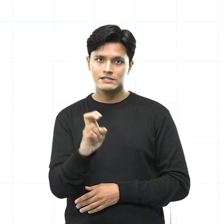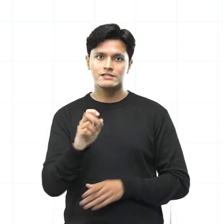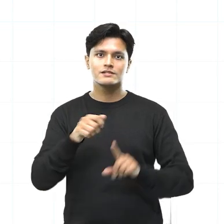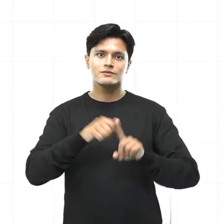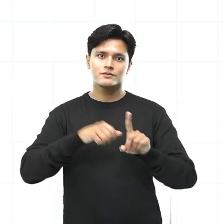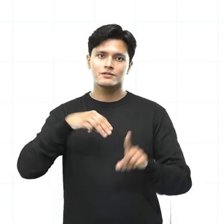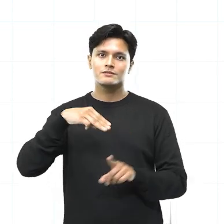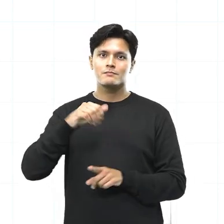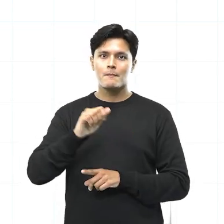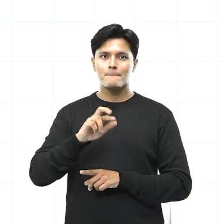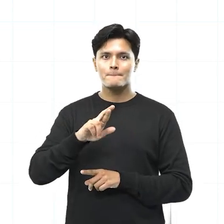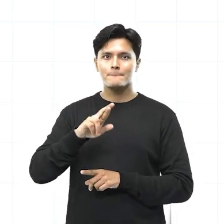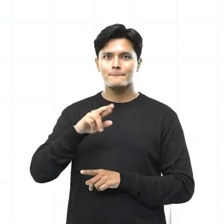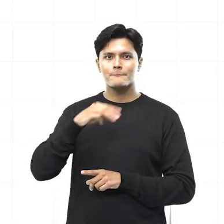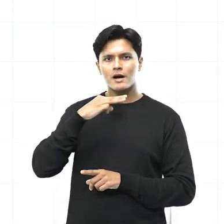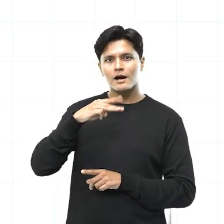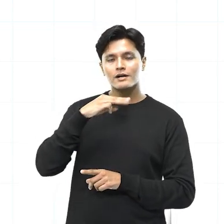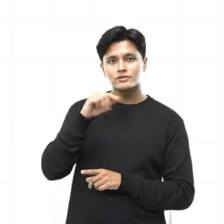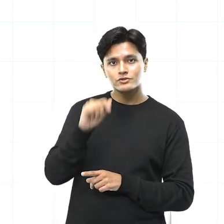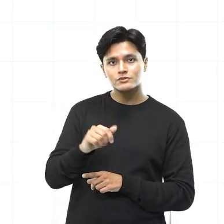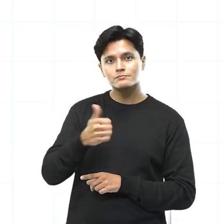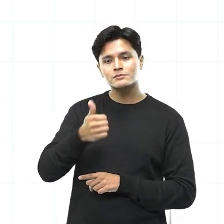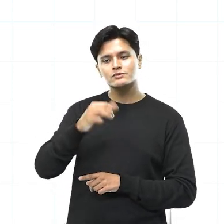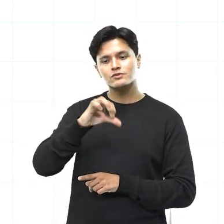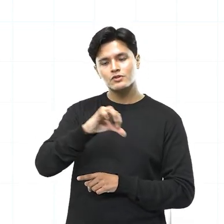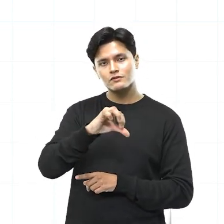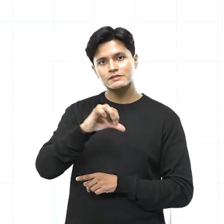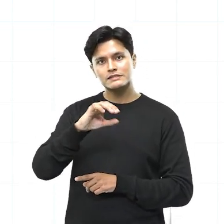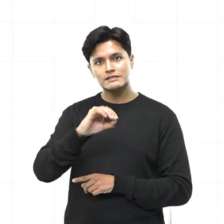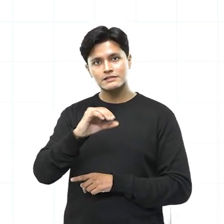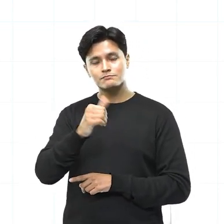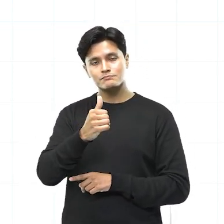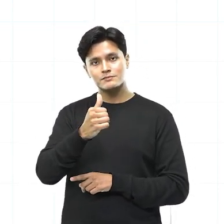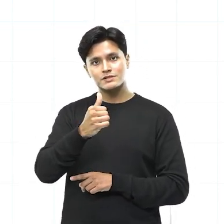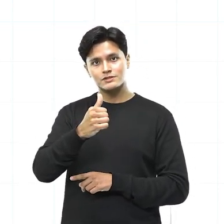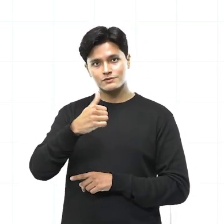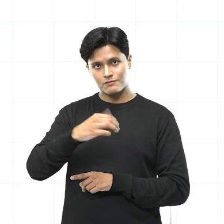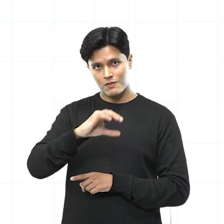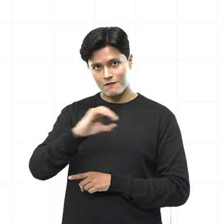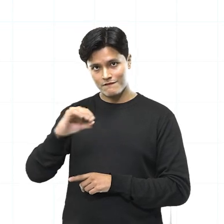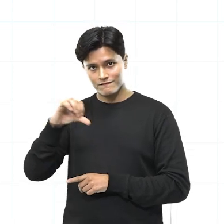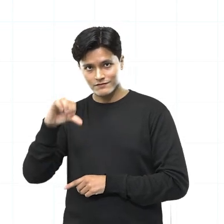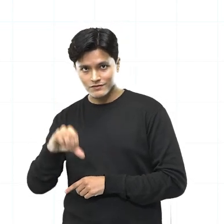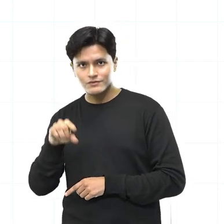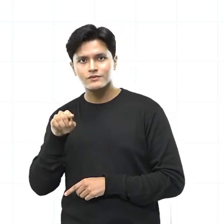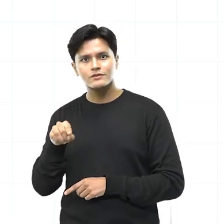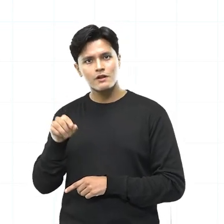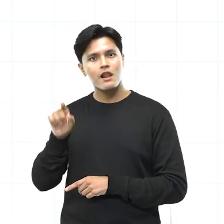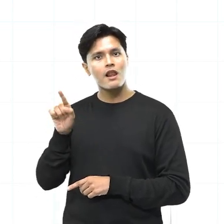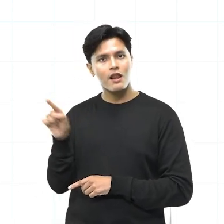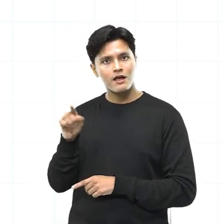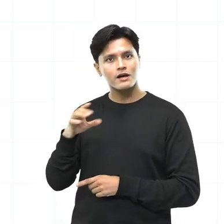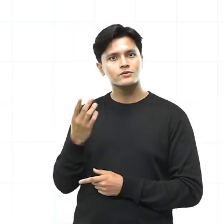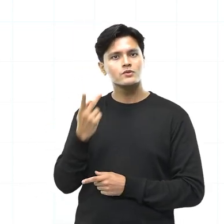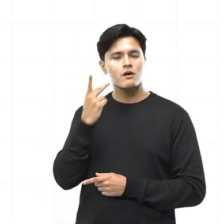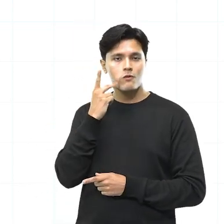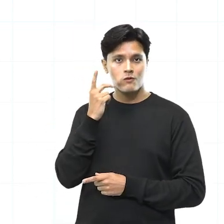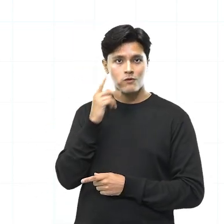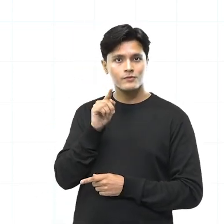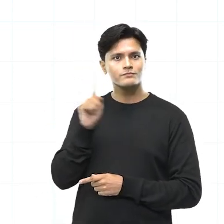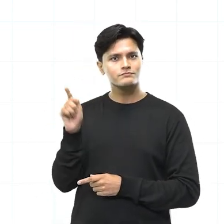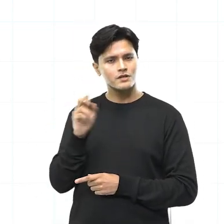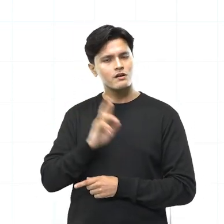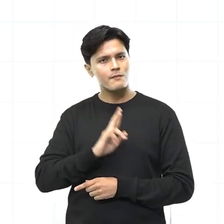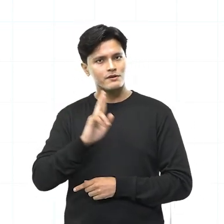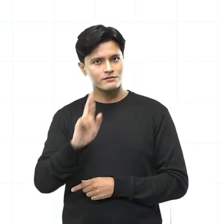na cidade de Assaré, Ceará. É um dos mais importantes representantes da cultura popular